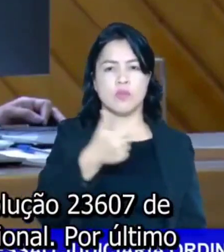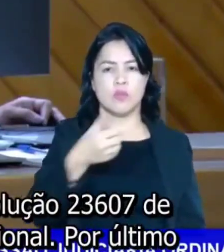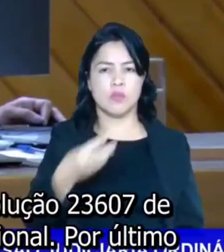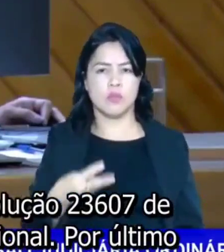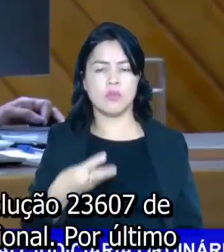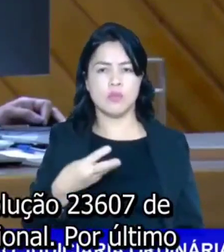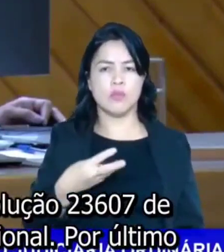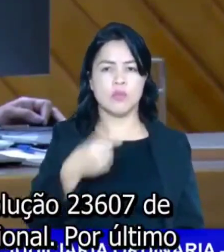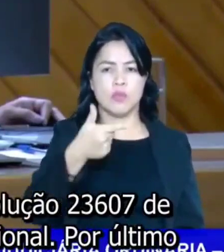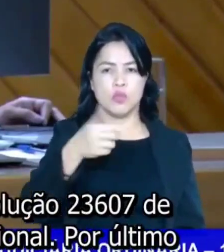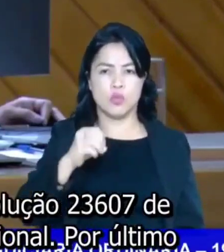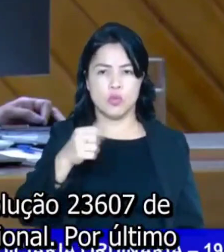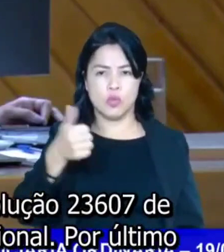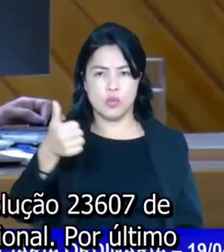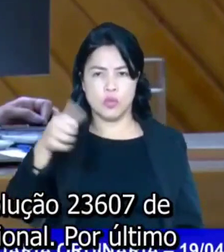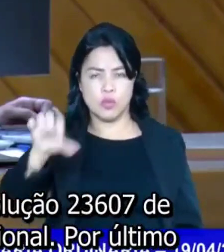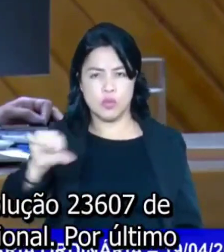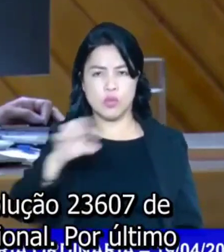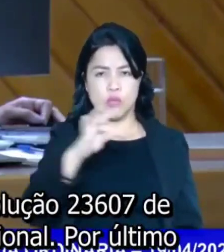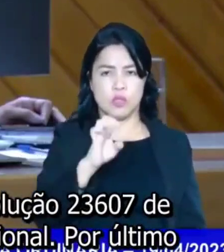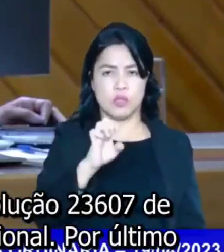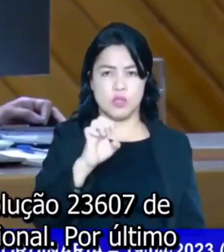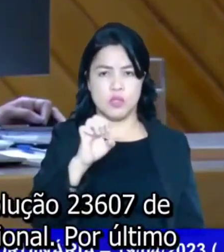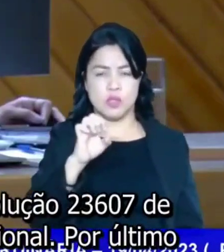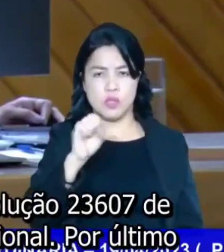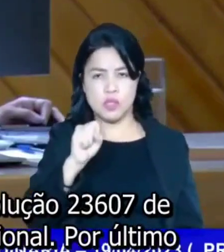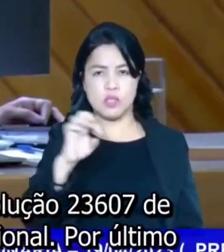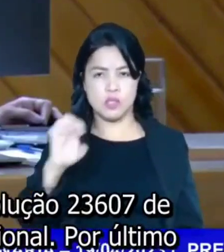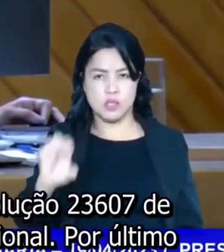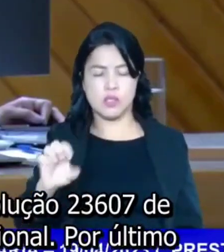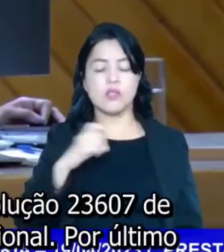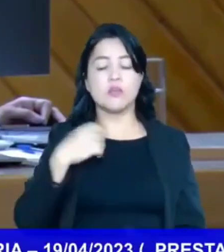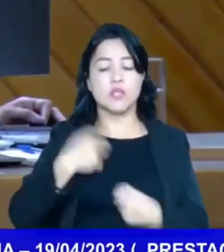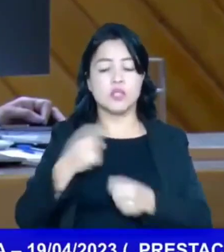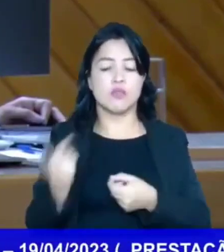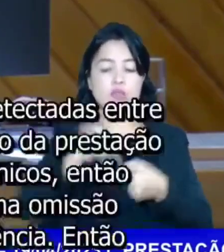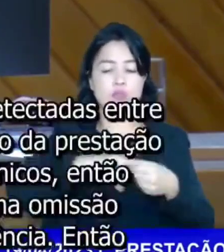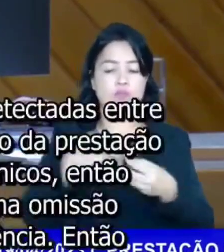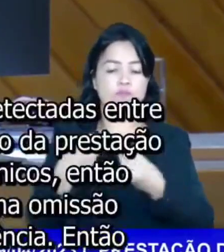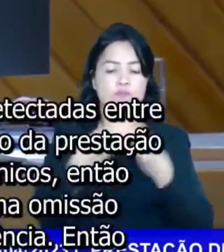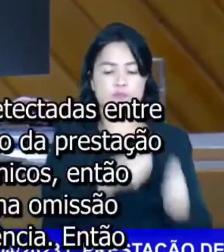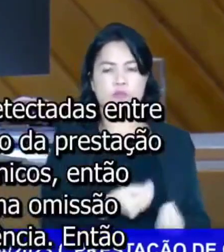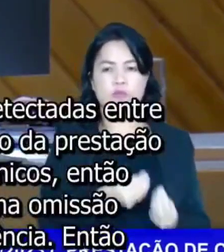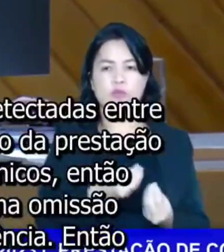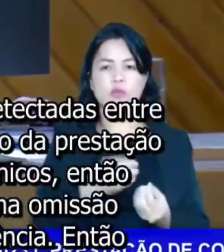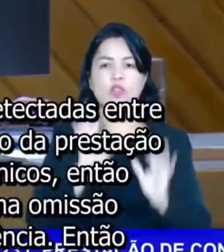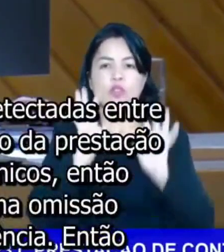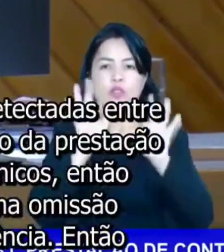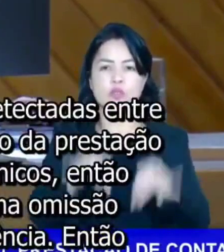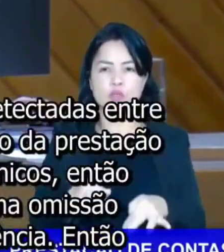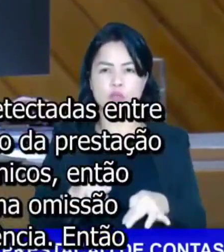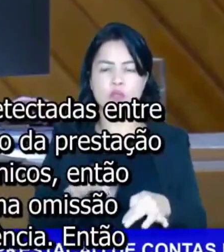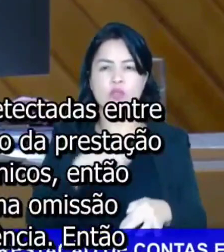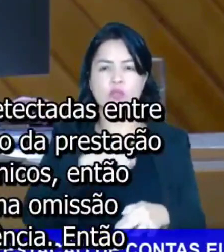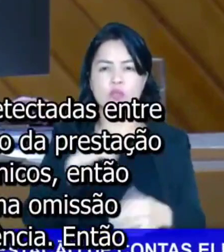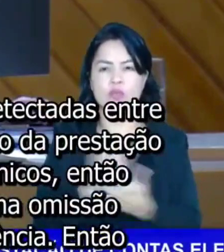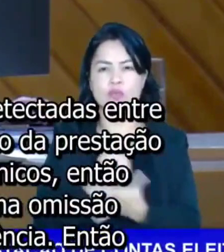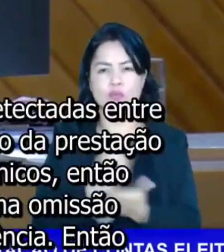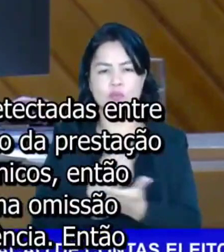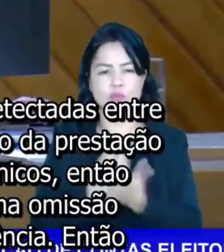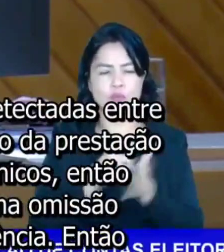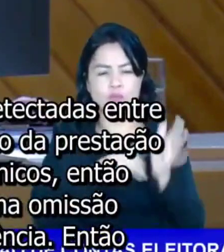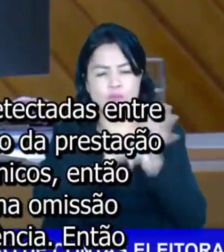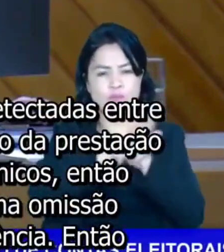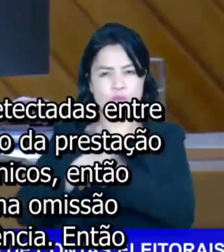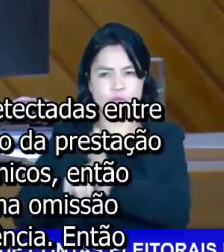23.607/2019, TSE. Portanto, deve ser recolhido ao Tesouro Nacional. Por fim, a última falha decorrente das divergências